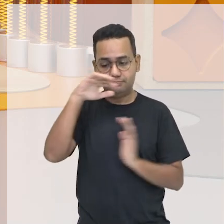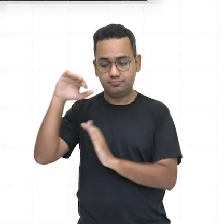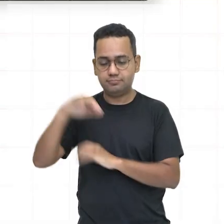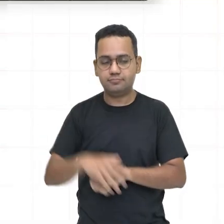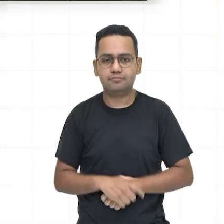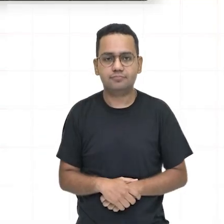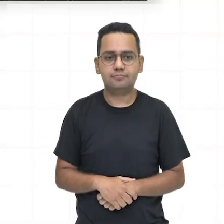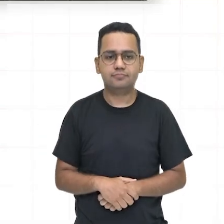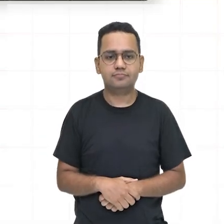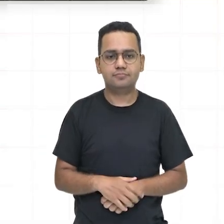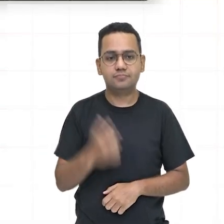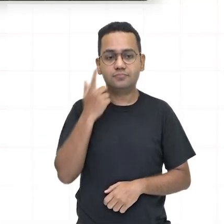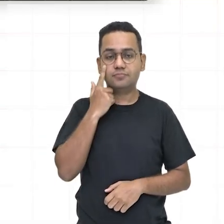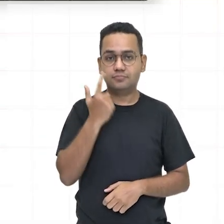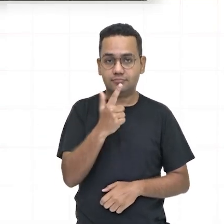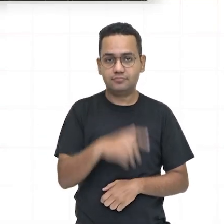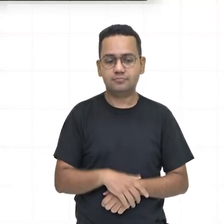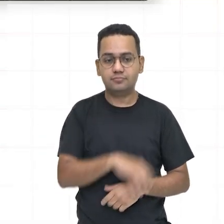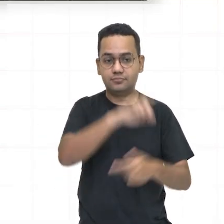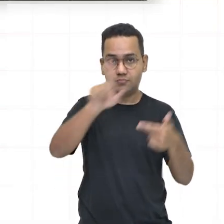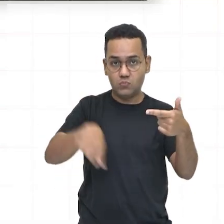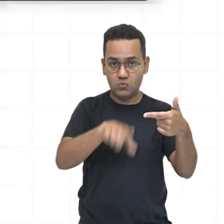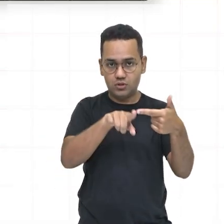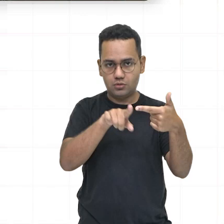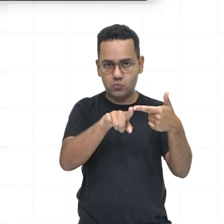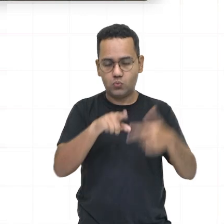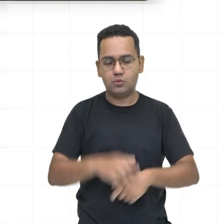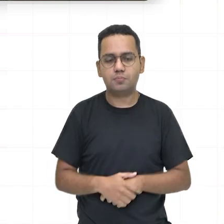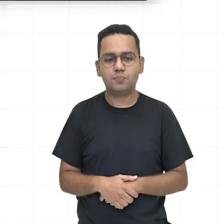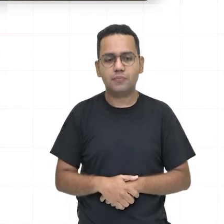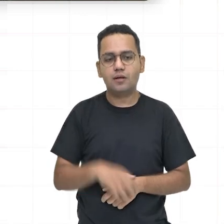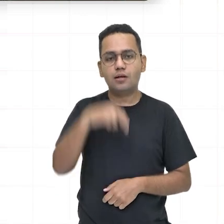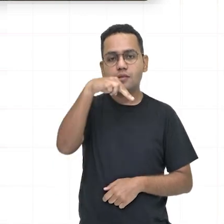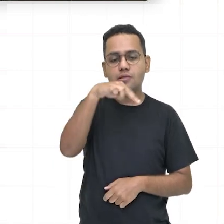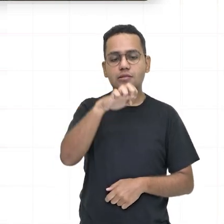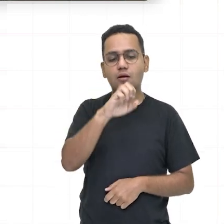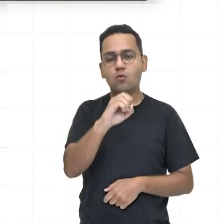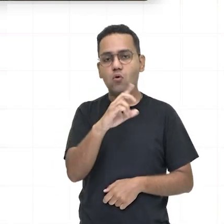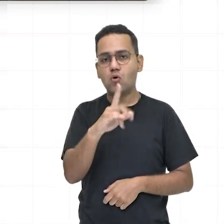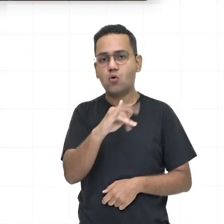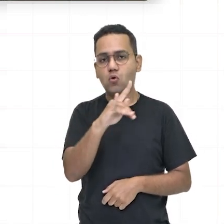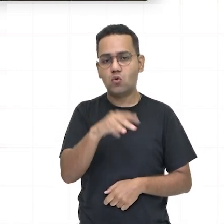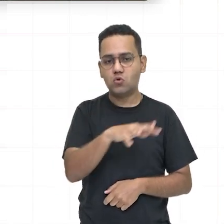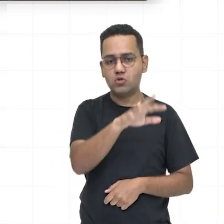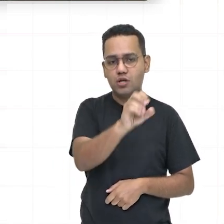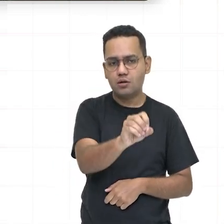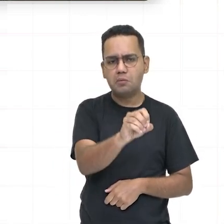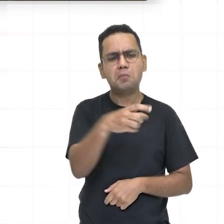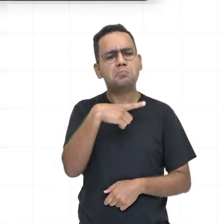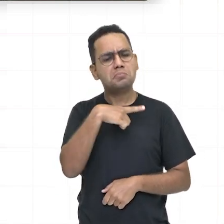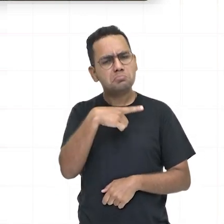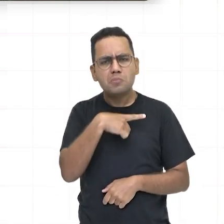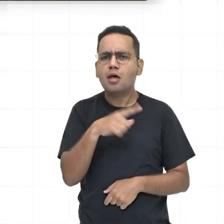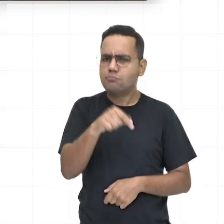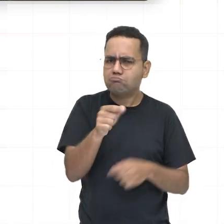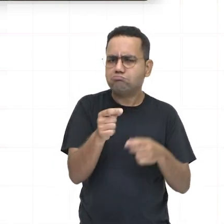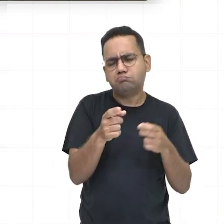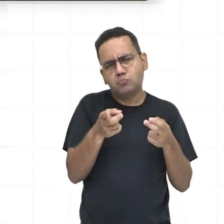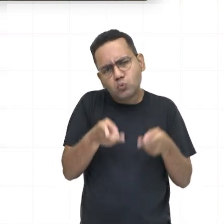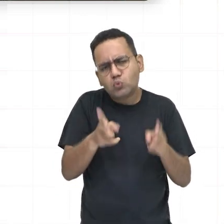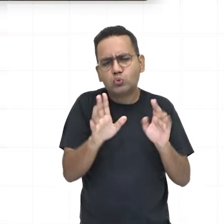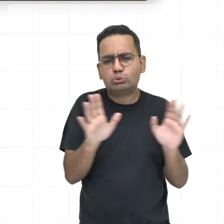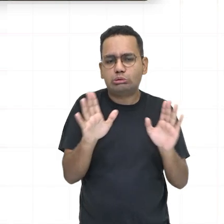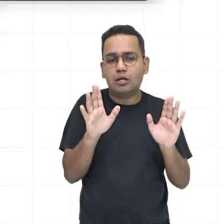mais alguns aspectos aqui. O neocolonialismo teve um impacto duradouro nas relações globais e